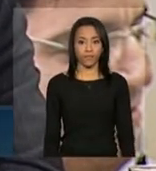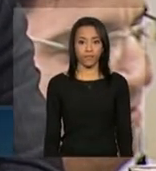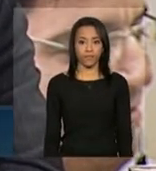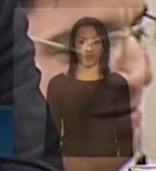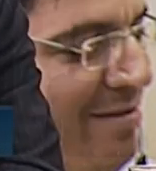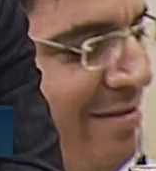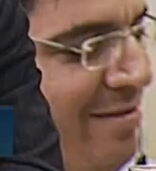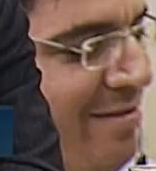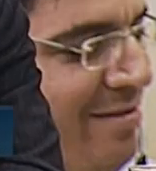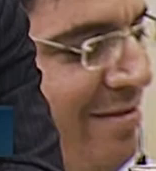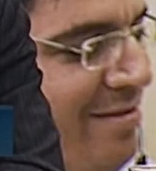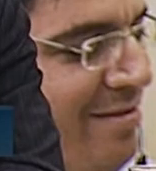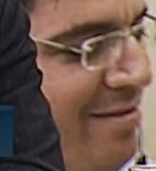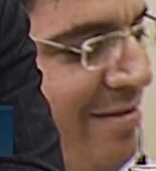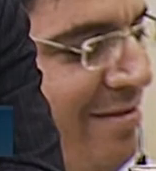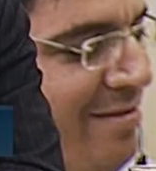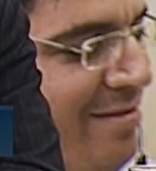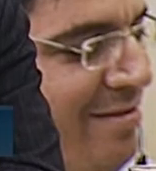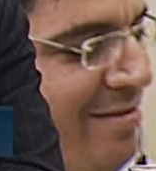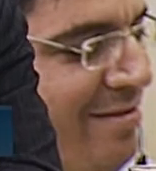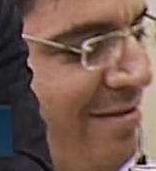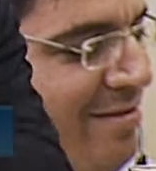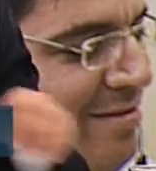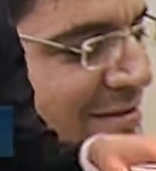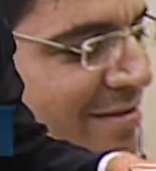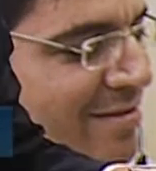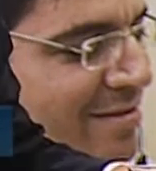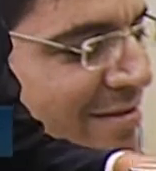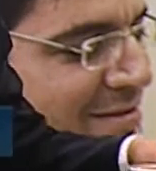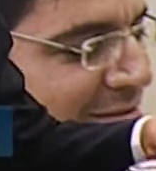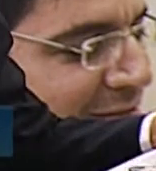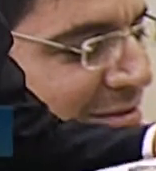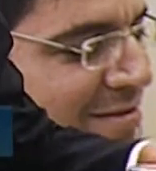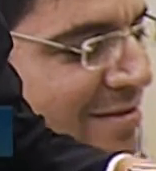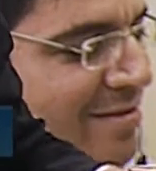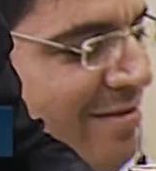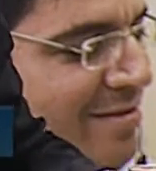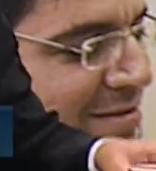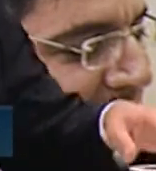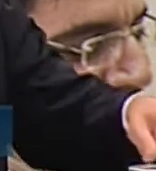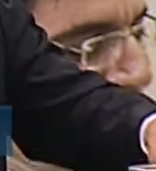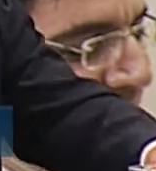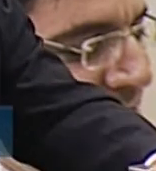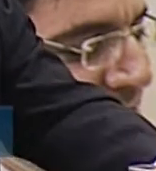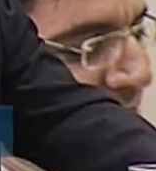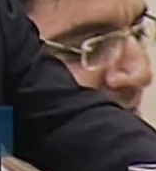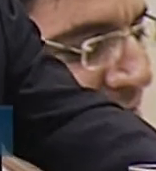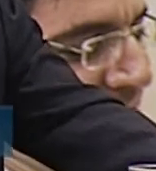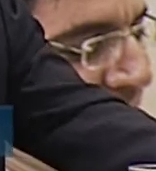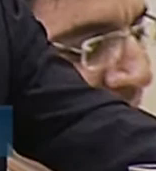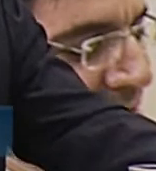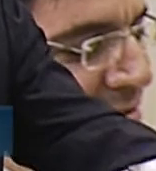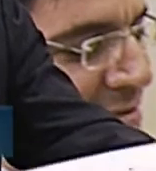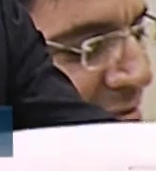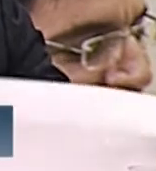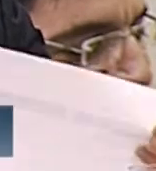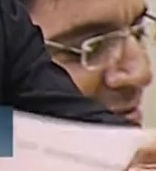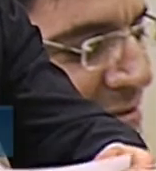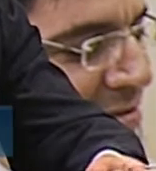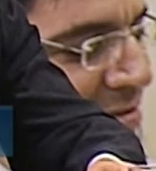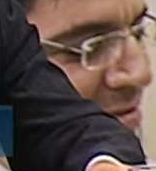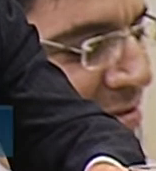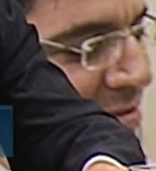feita na no primeiro mês de inscrições eu quero só chamar atenção para algumas datas aí